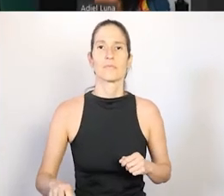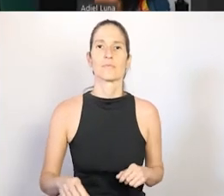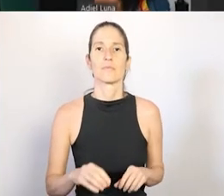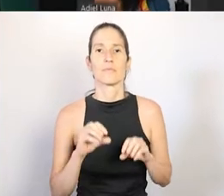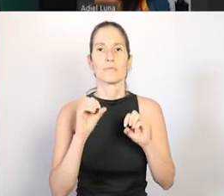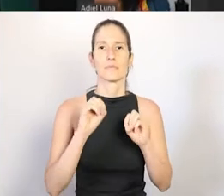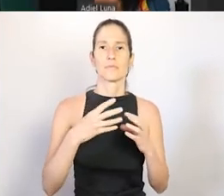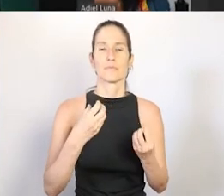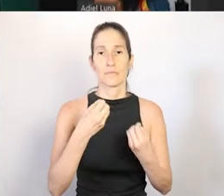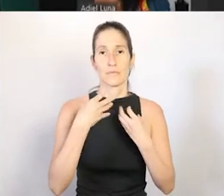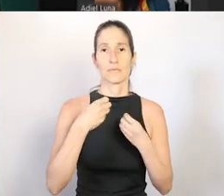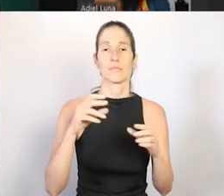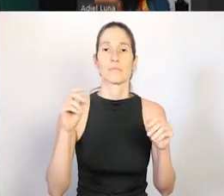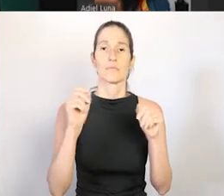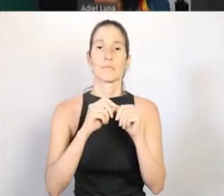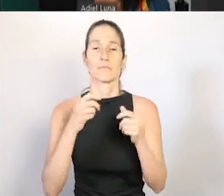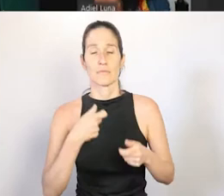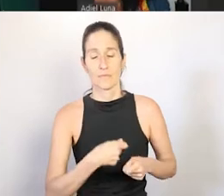Olê,